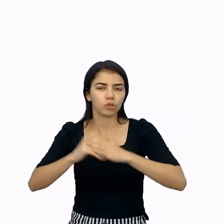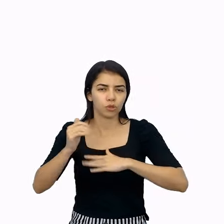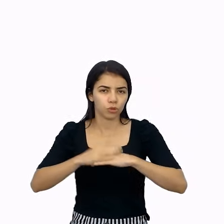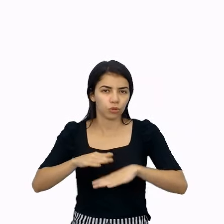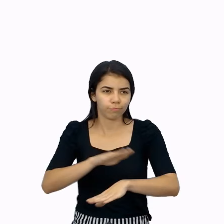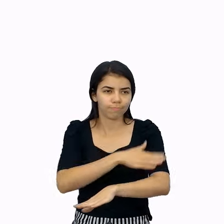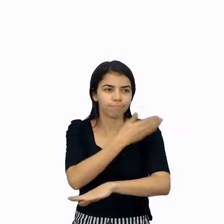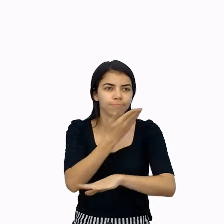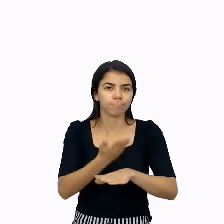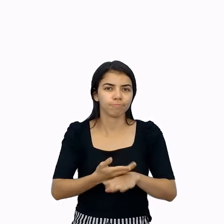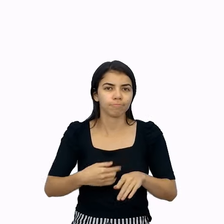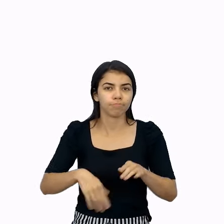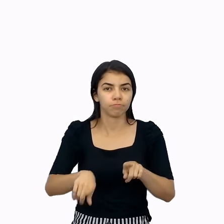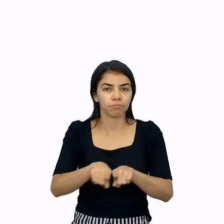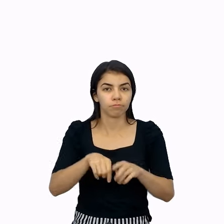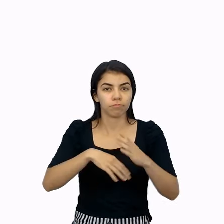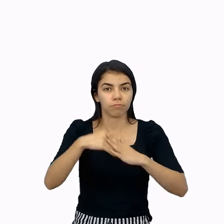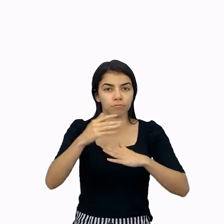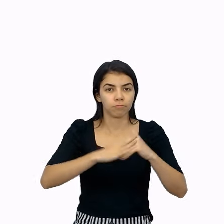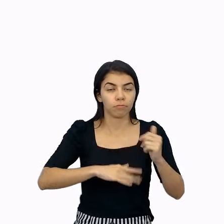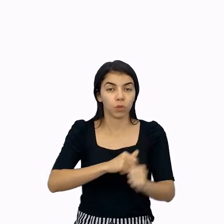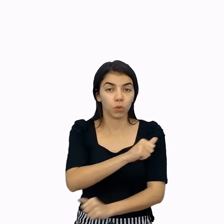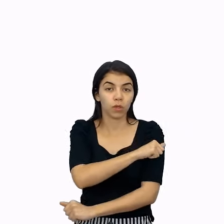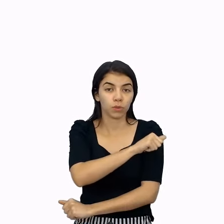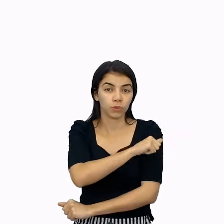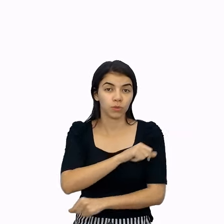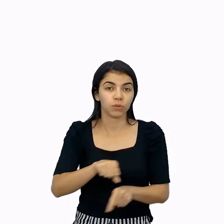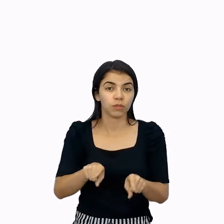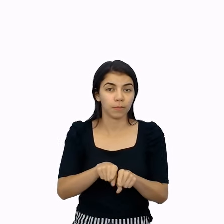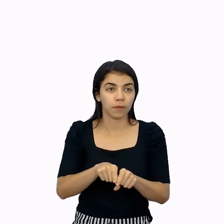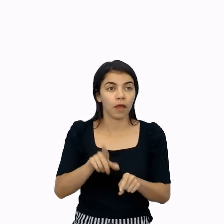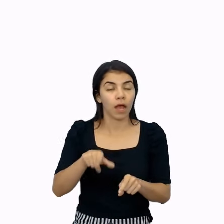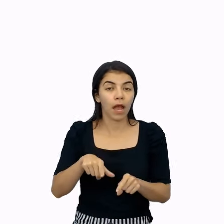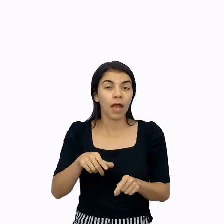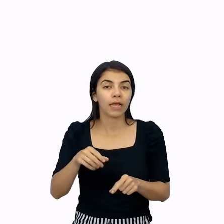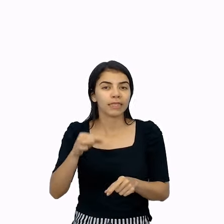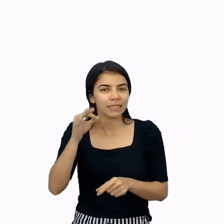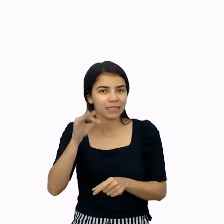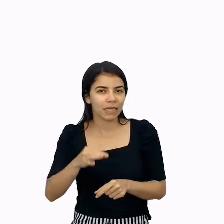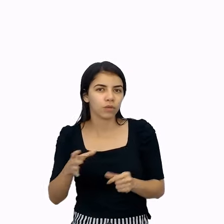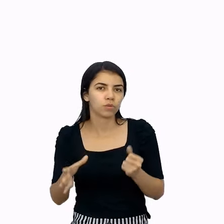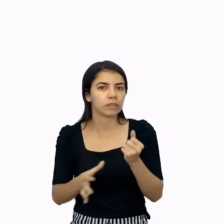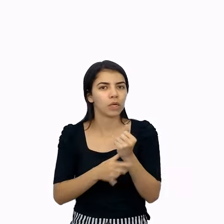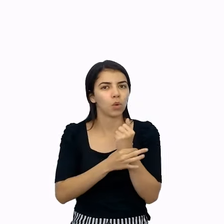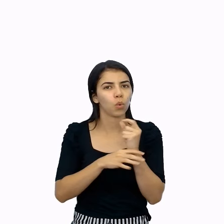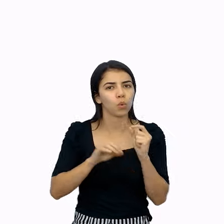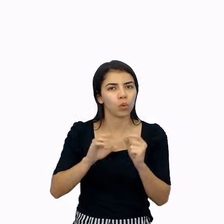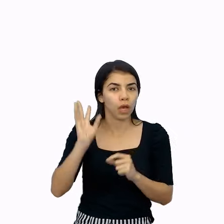integral de desenvolvimento dos estudantes, assegurando-lhes